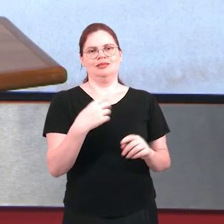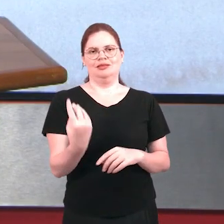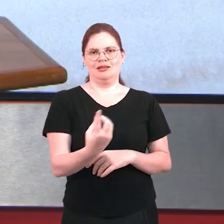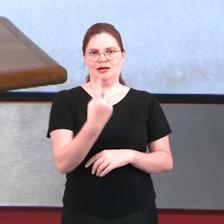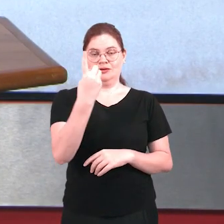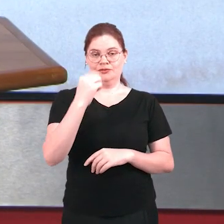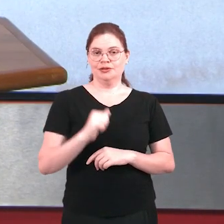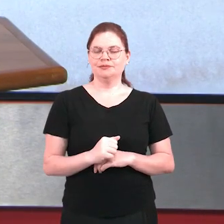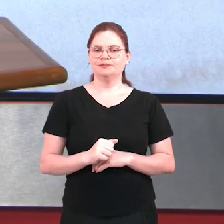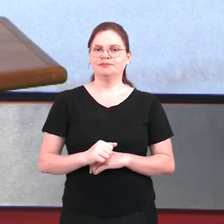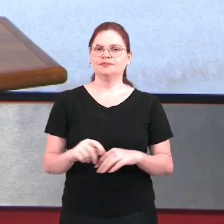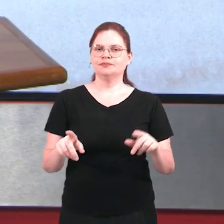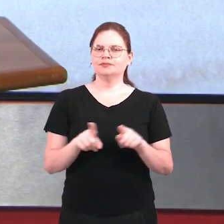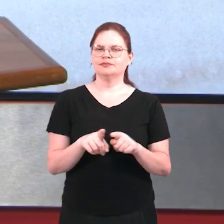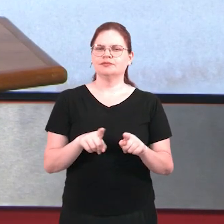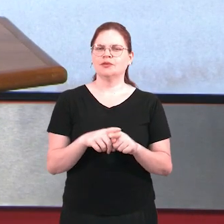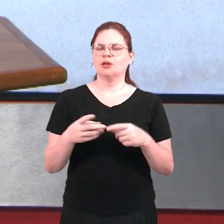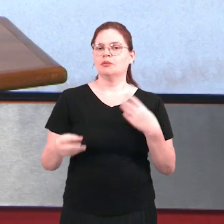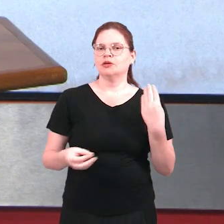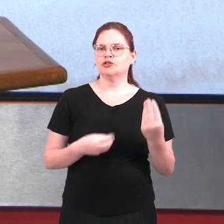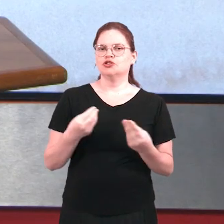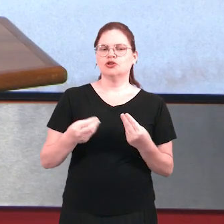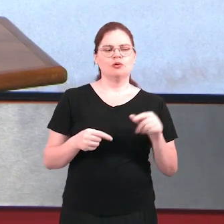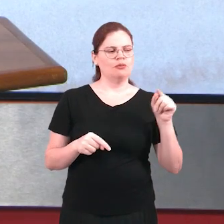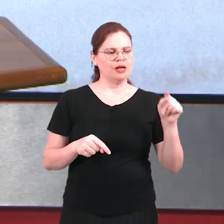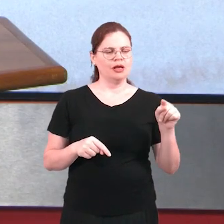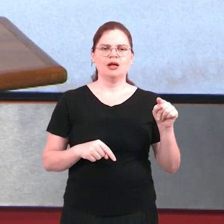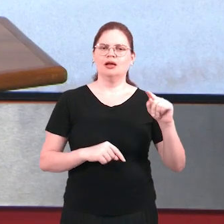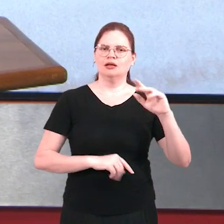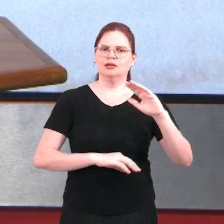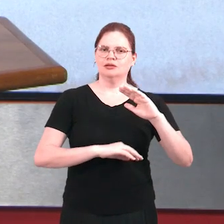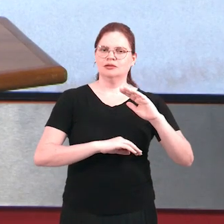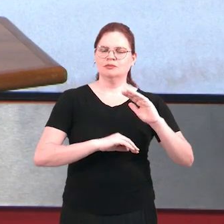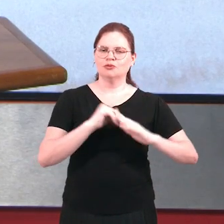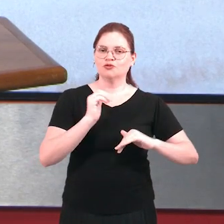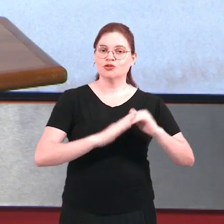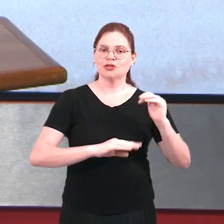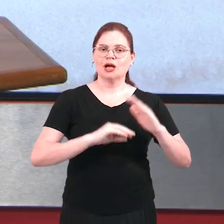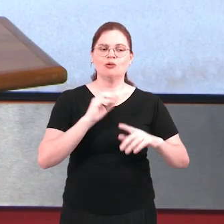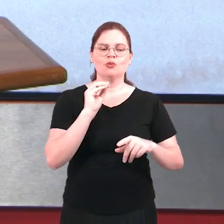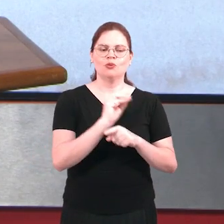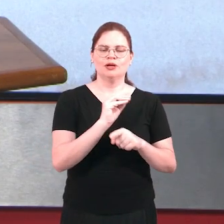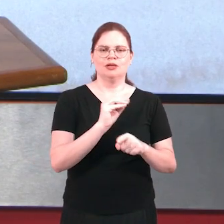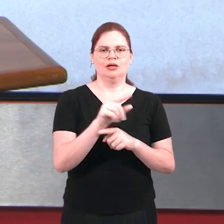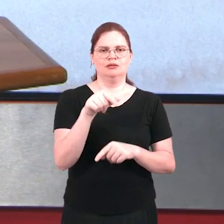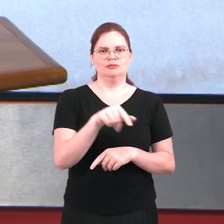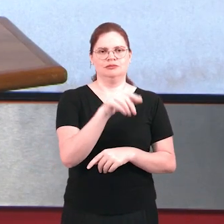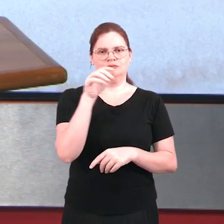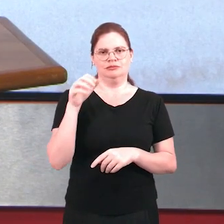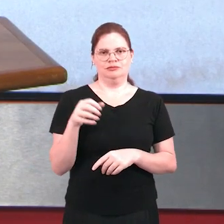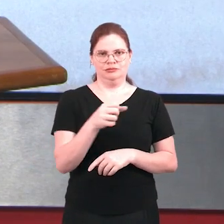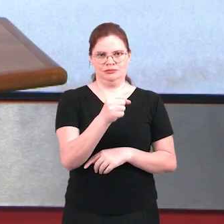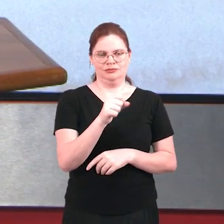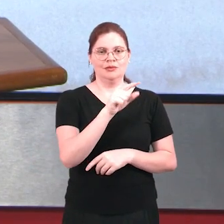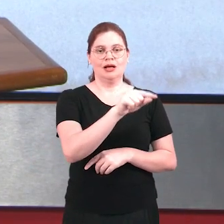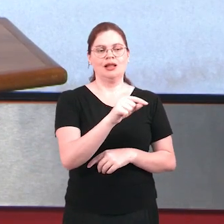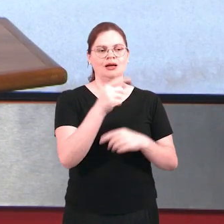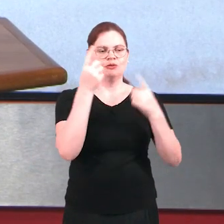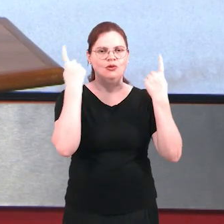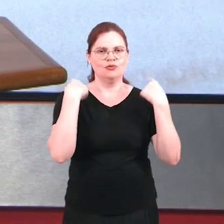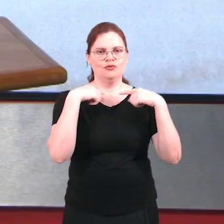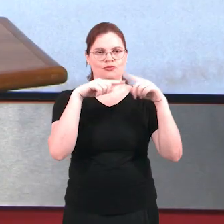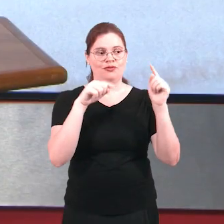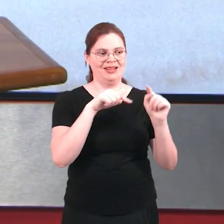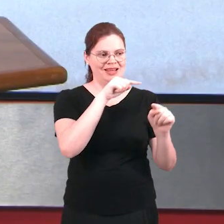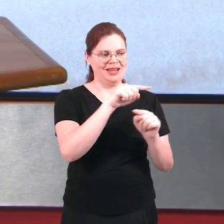como se deu a preparação de um jovem pastor de ovelhas para se tornar um guerreiro valente e